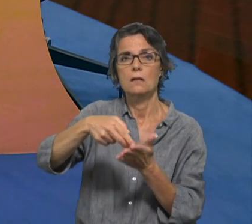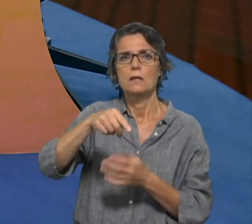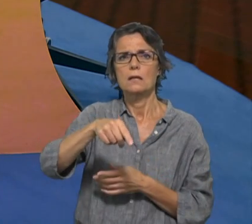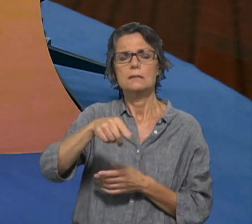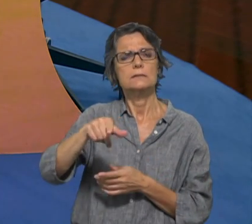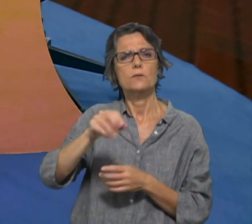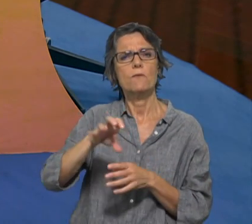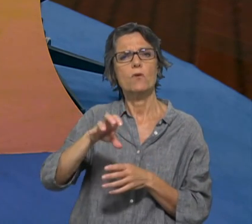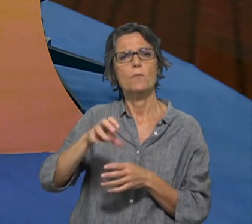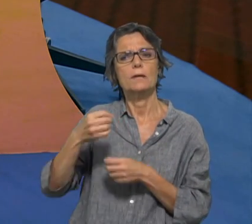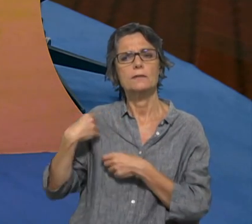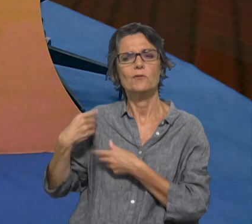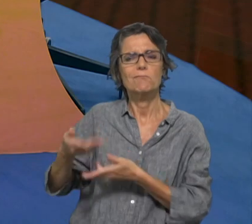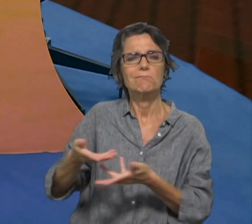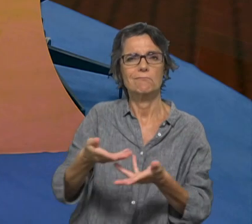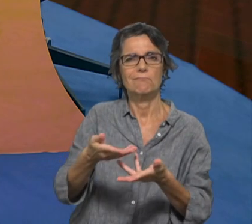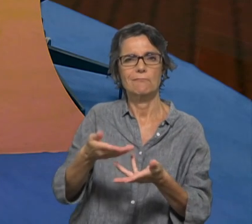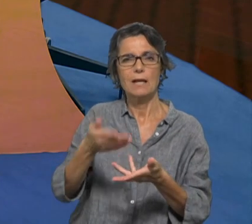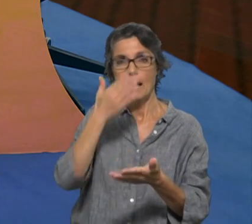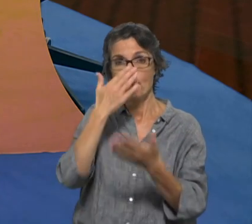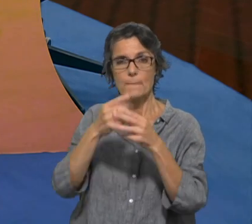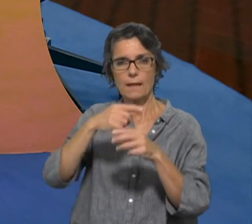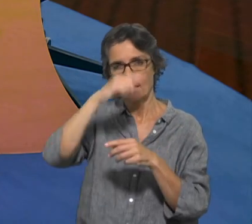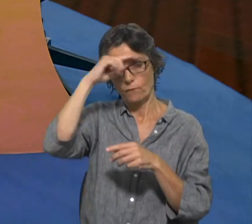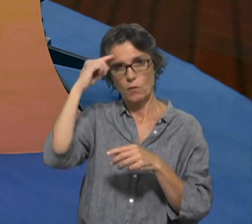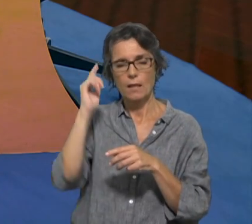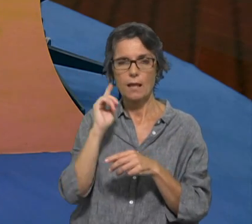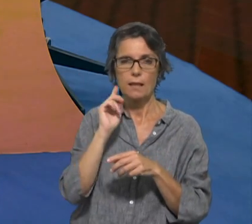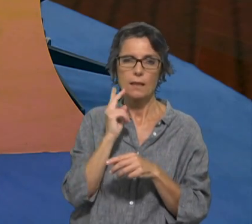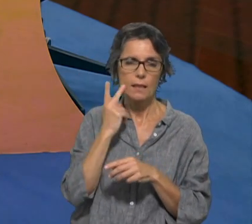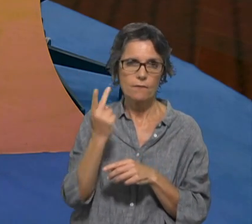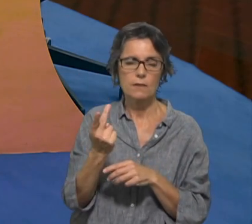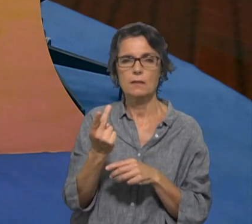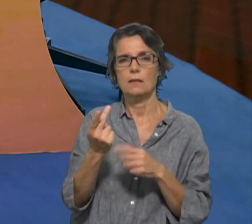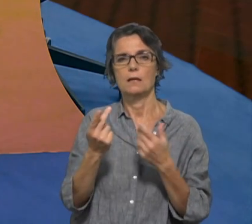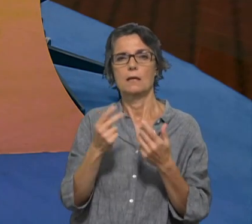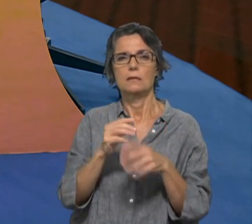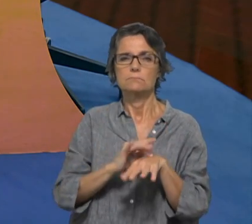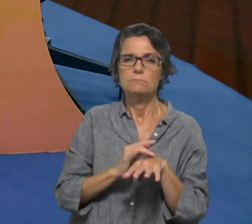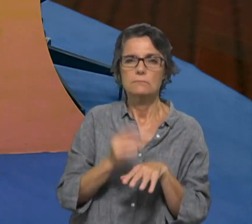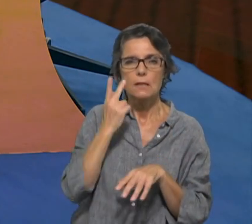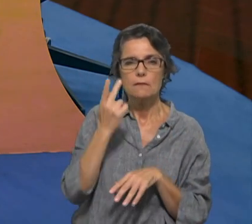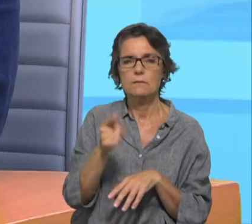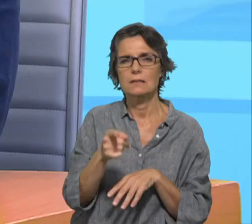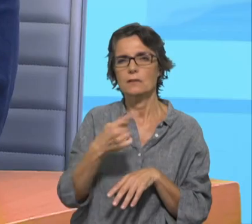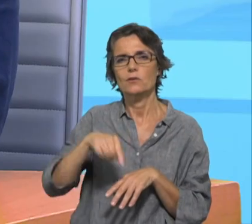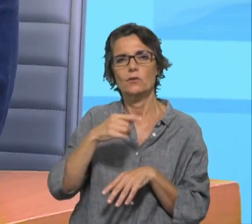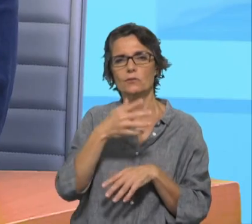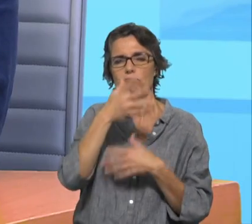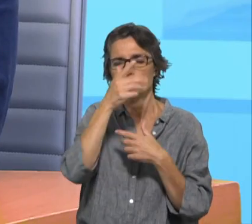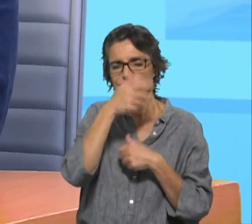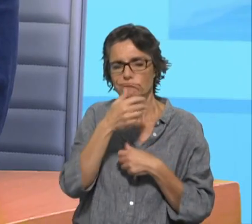nos resignarmos diante das dificuldades da vida, das fragilidades da própria vida, mesmo quando tantas vezes nos